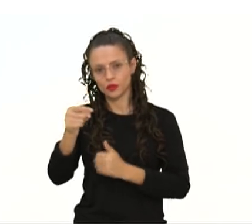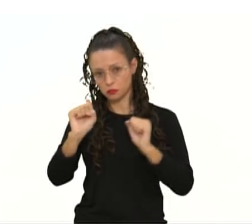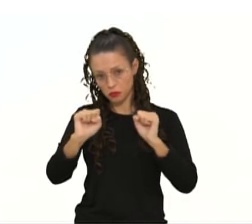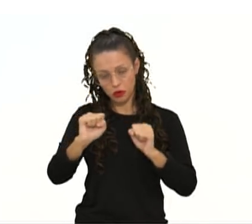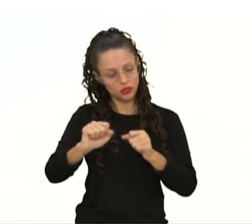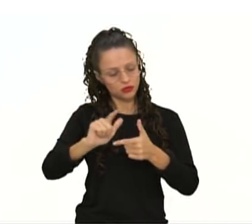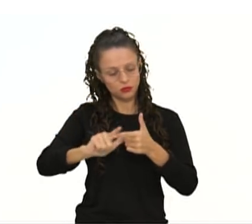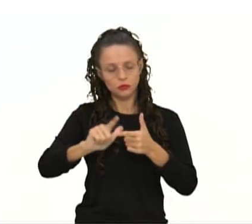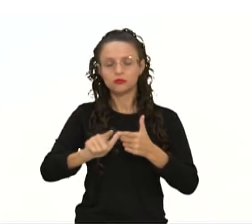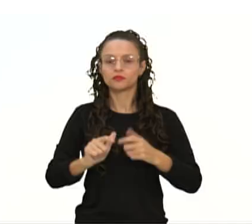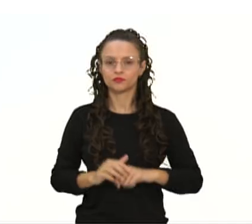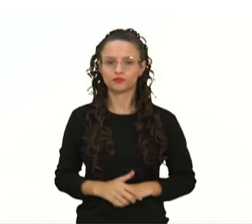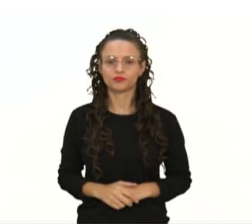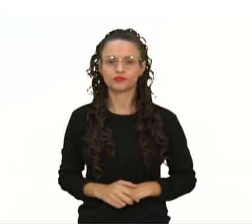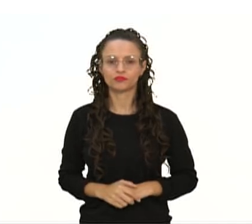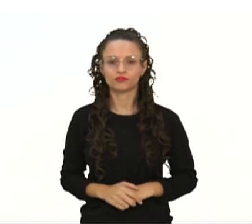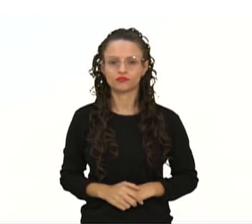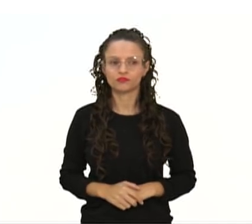Bom,